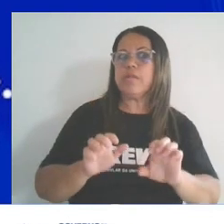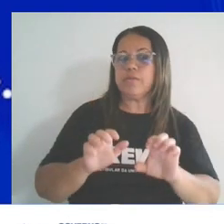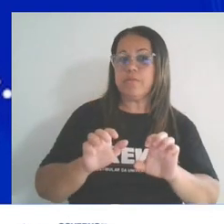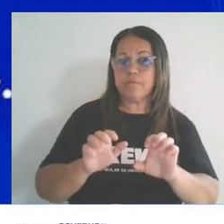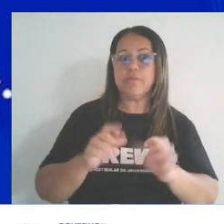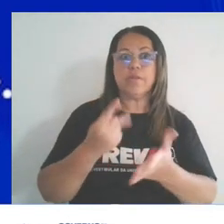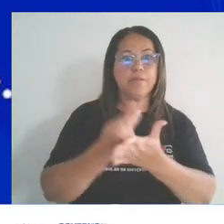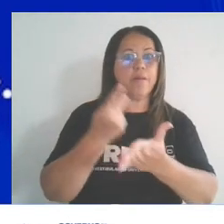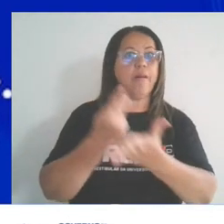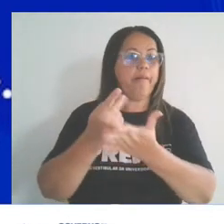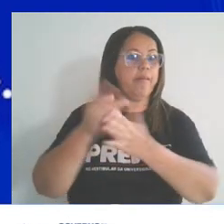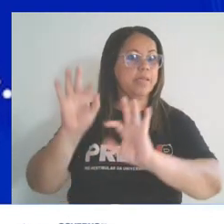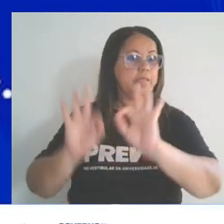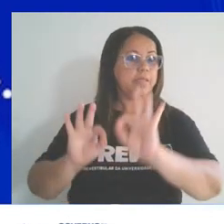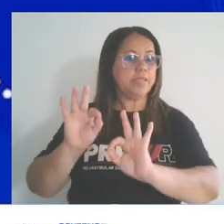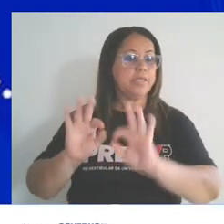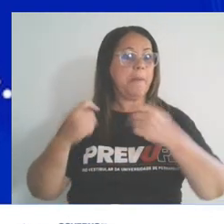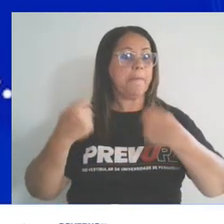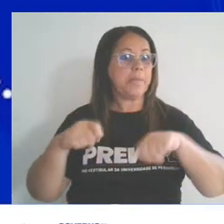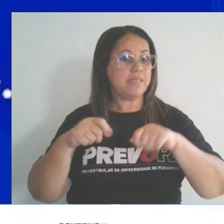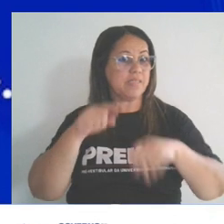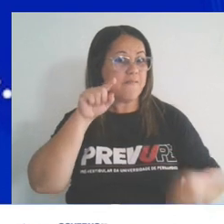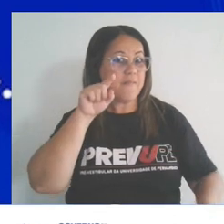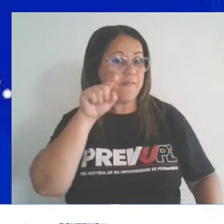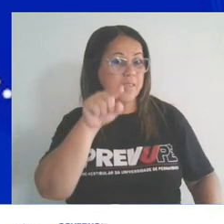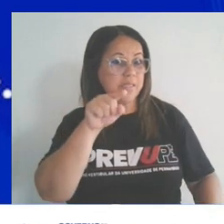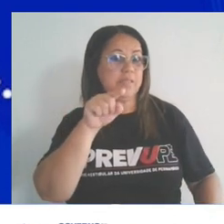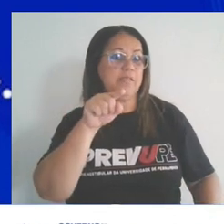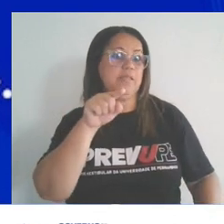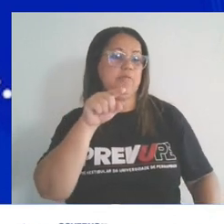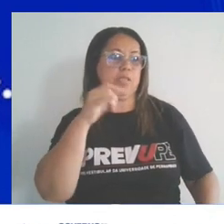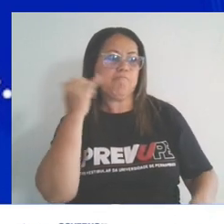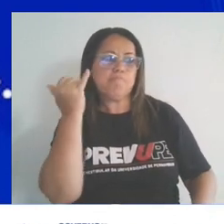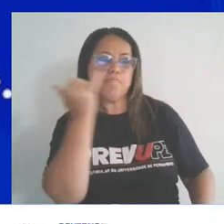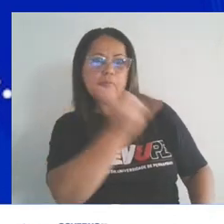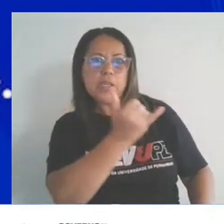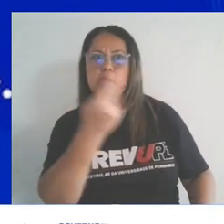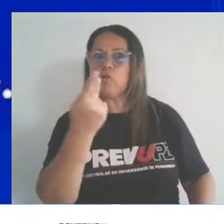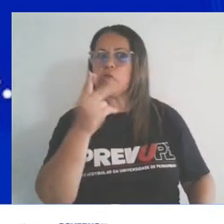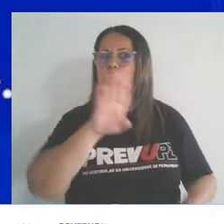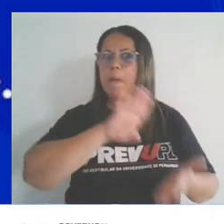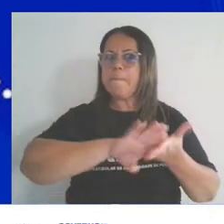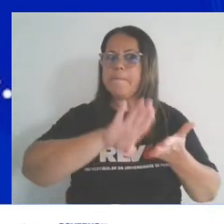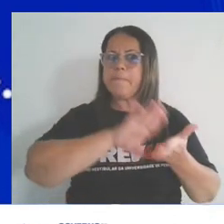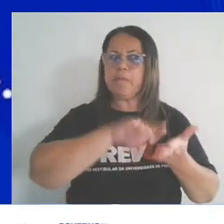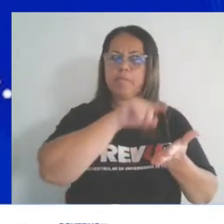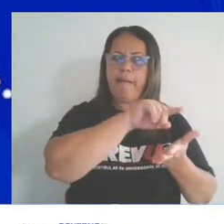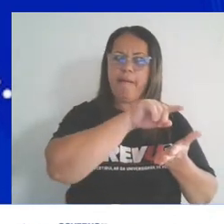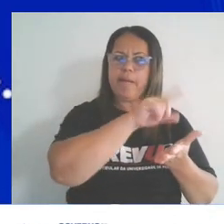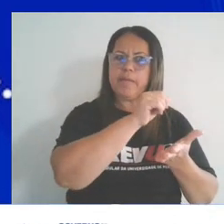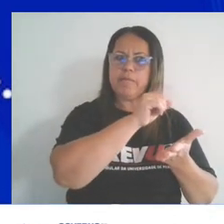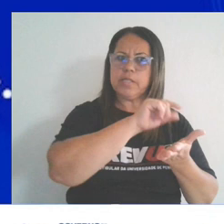seja organizada. É necessário que você diga ao seu banco que precisa mandar o dinheiro. Esse banco